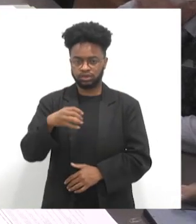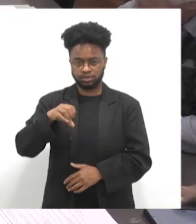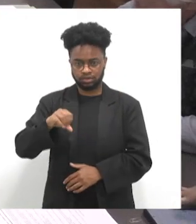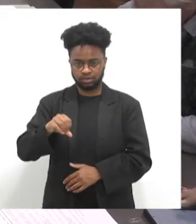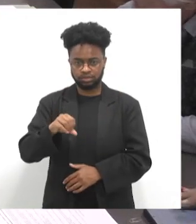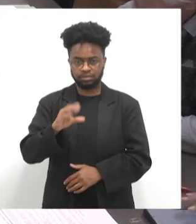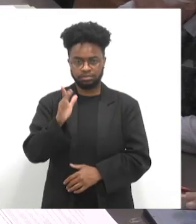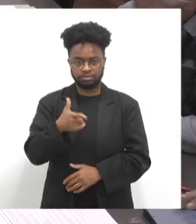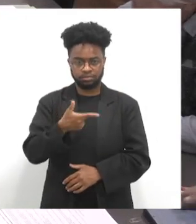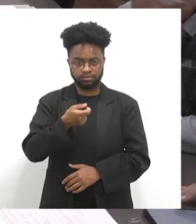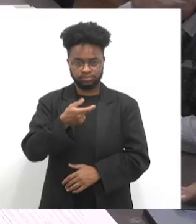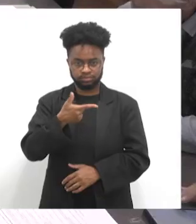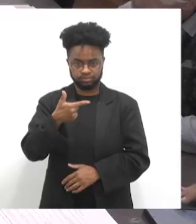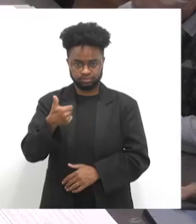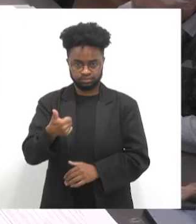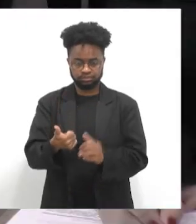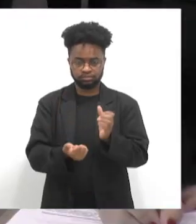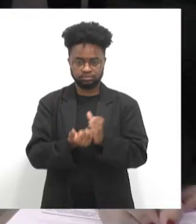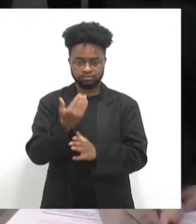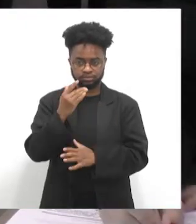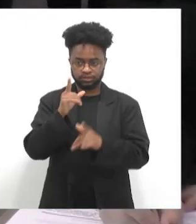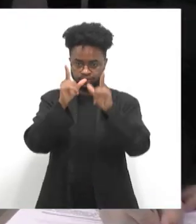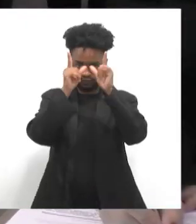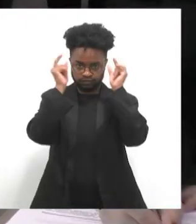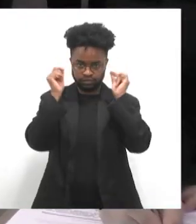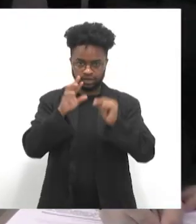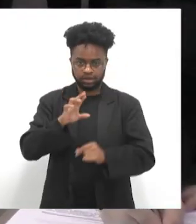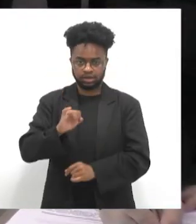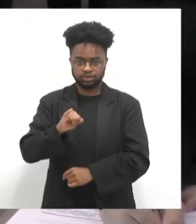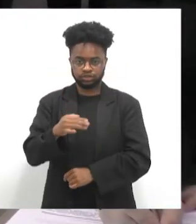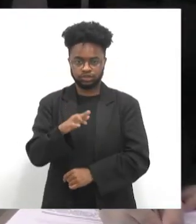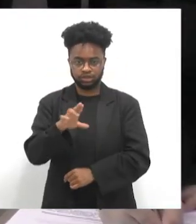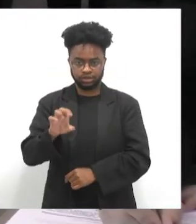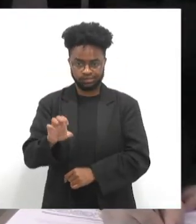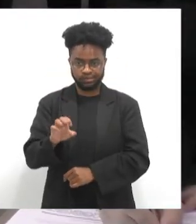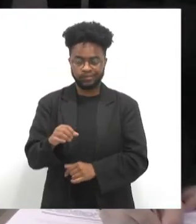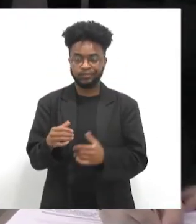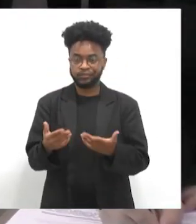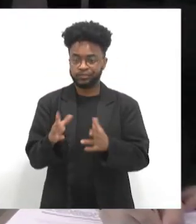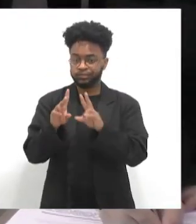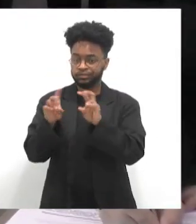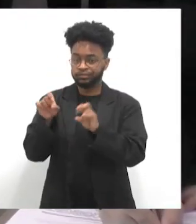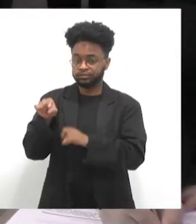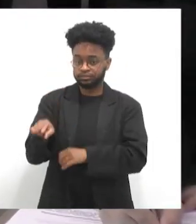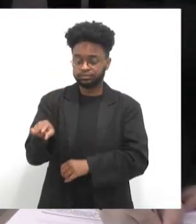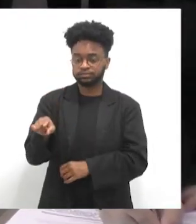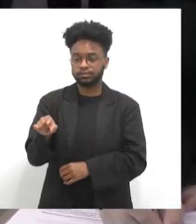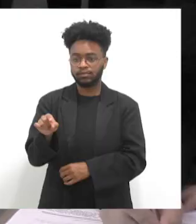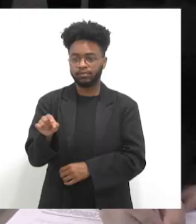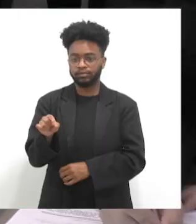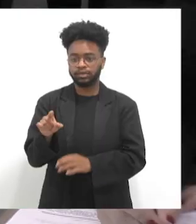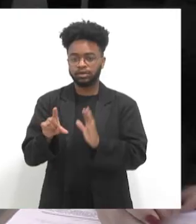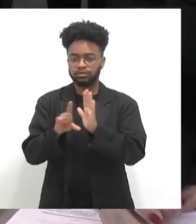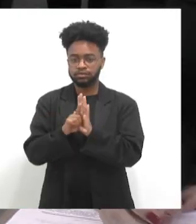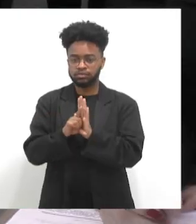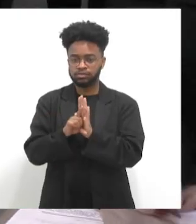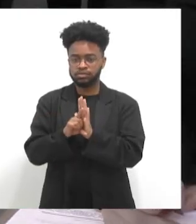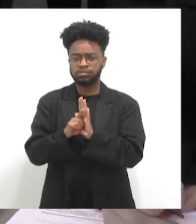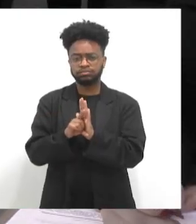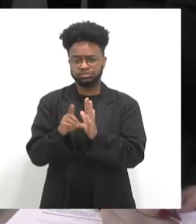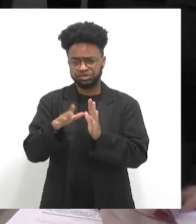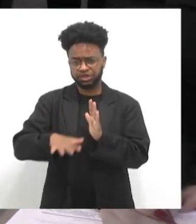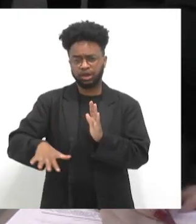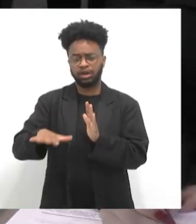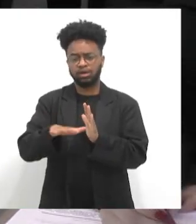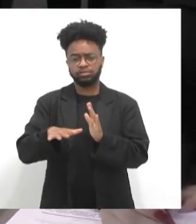9249, de 2021, da enfermeira Rejane. O caso da enfermeira Rejane é uma lei muito ampla, de